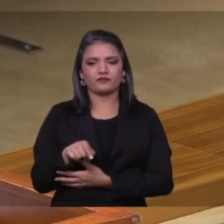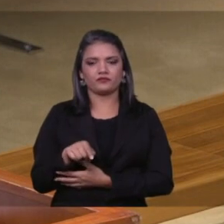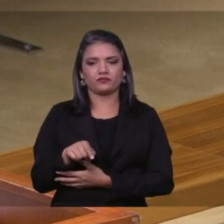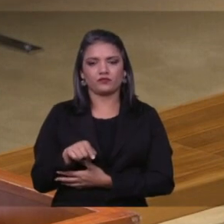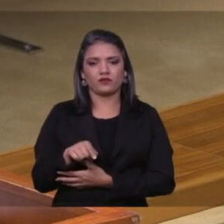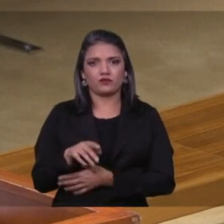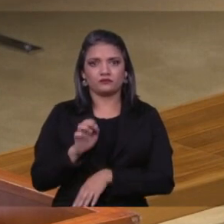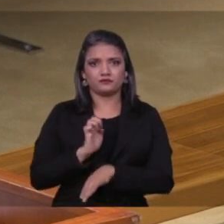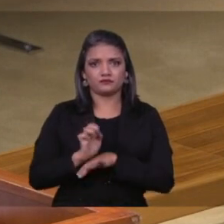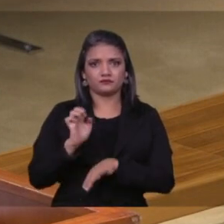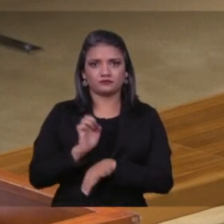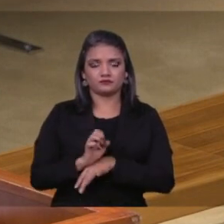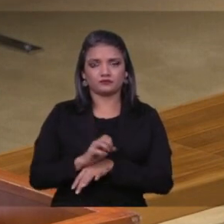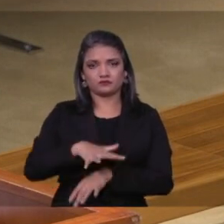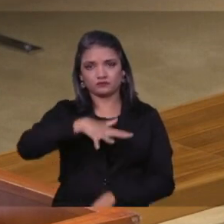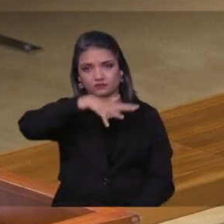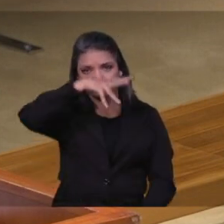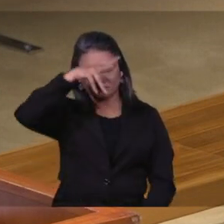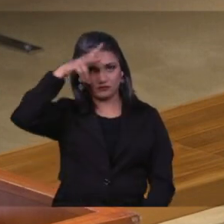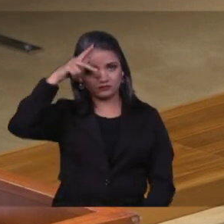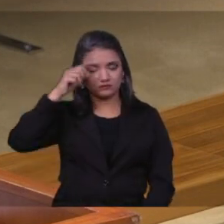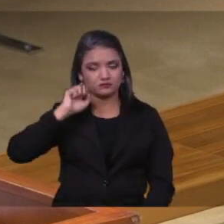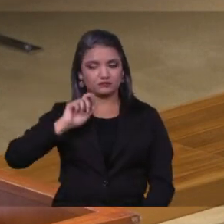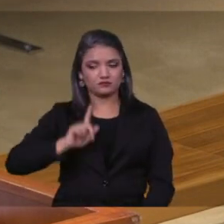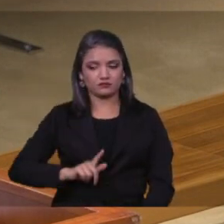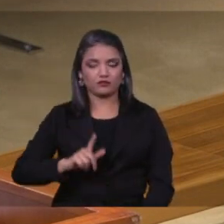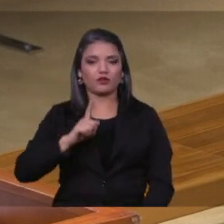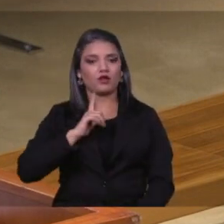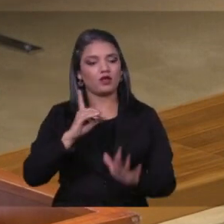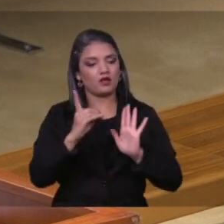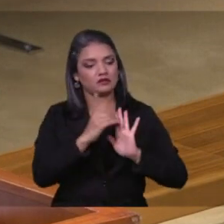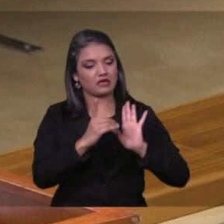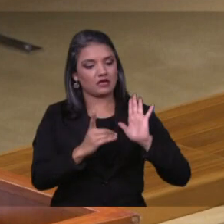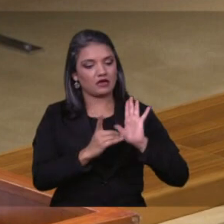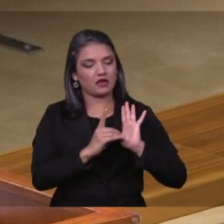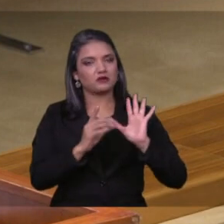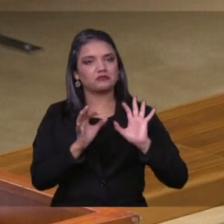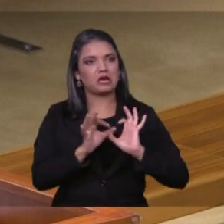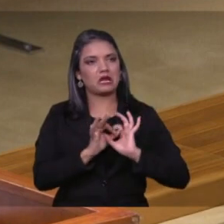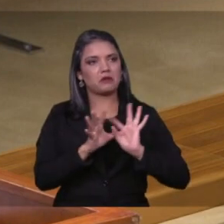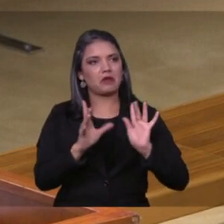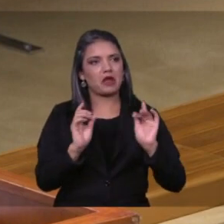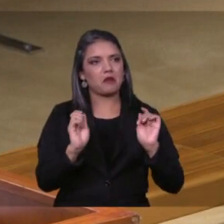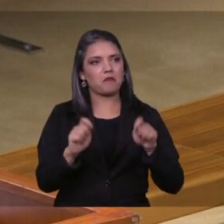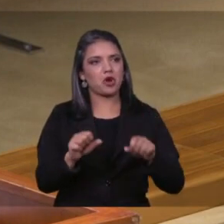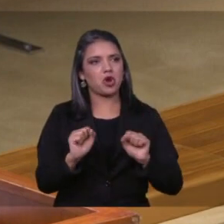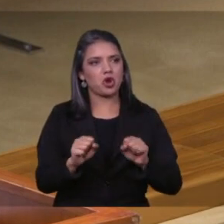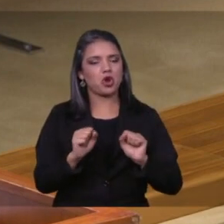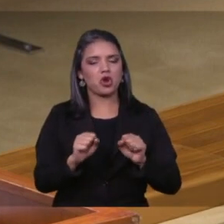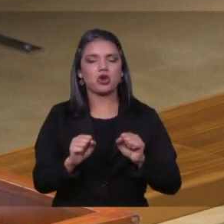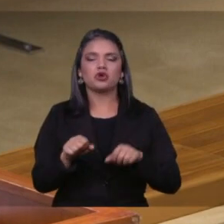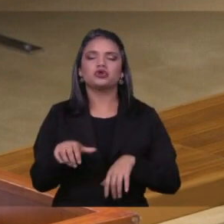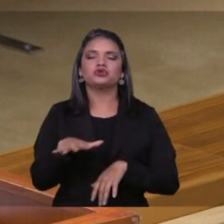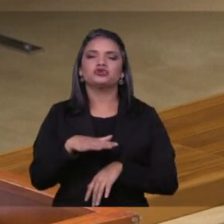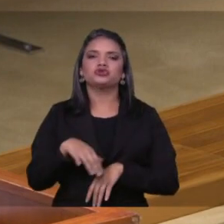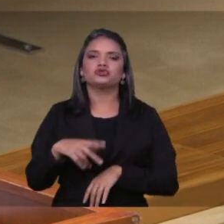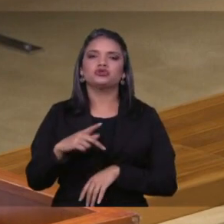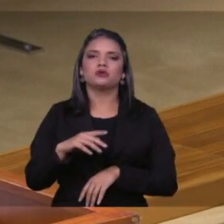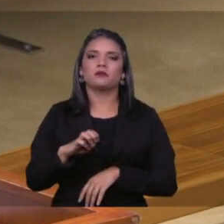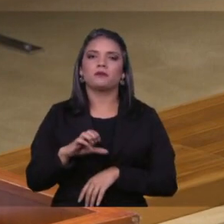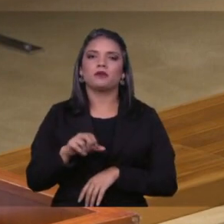de Mato Grosso do Sul, através de um decreto, permite a pecuária em áreas de preservação permanente. E